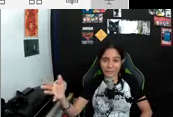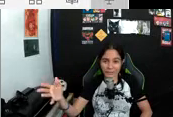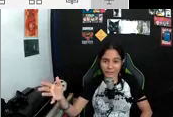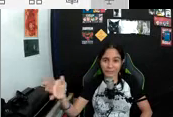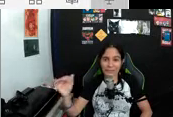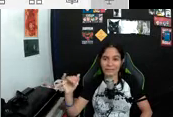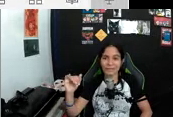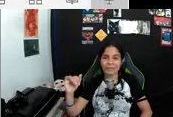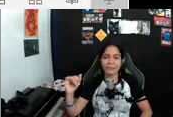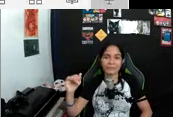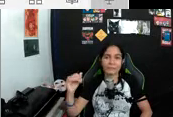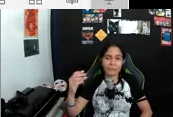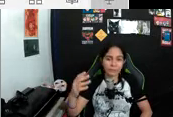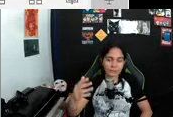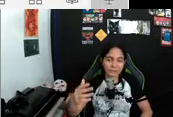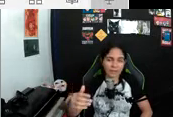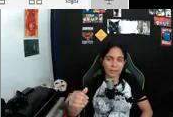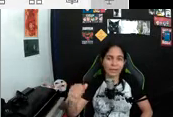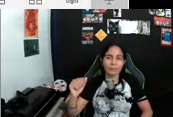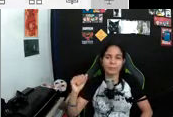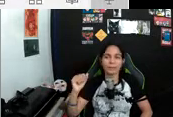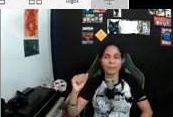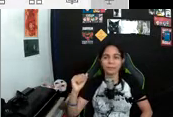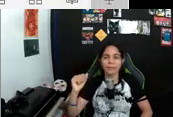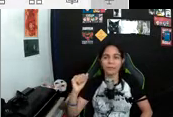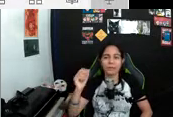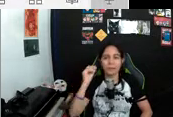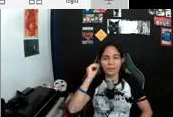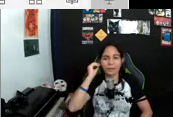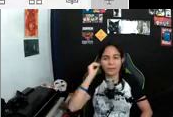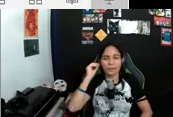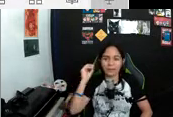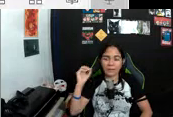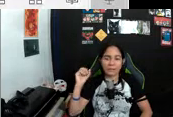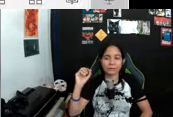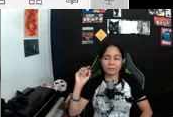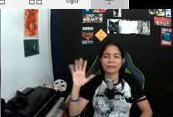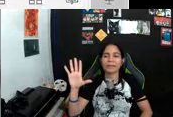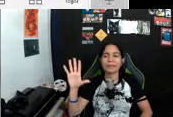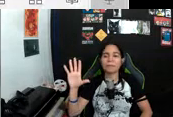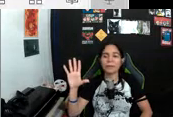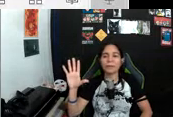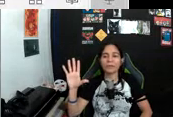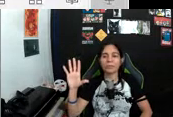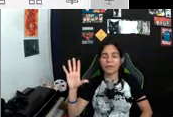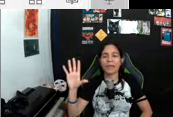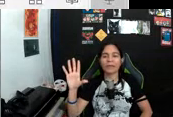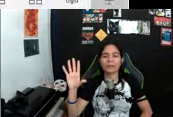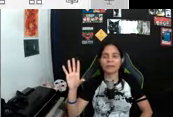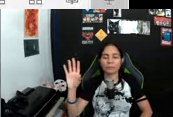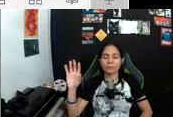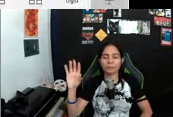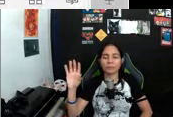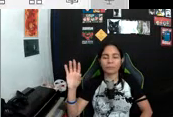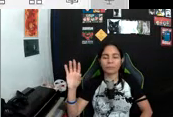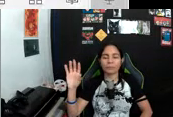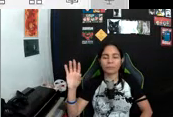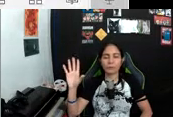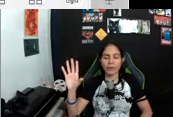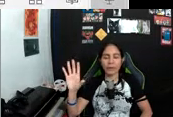o que é para fazer? Você podia explicar, por favor, né? Que parece que tem medo do médico, né?